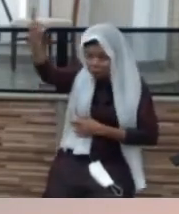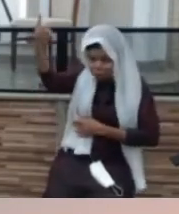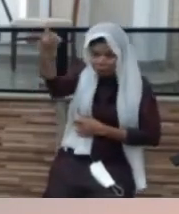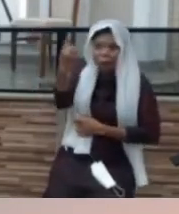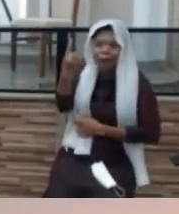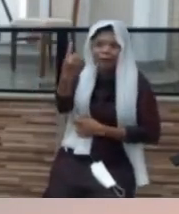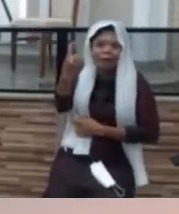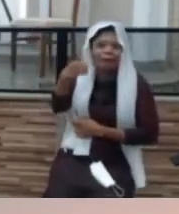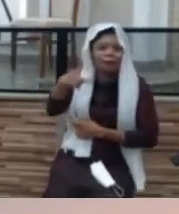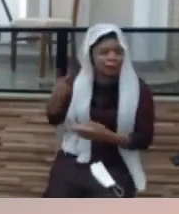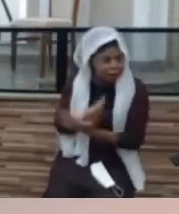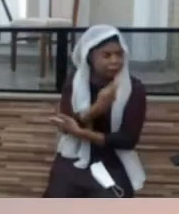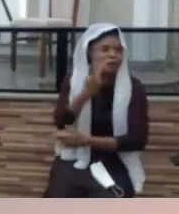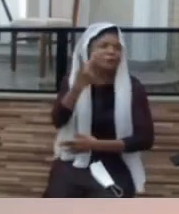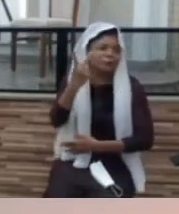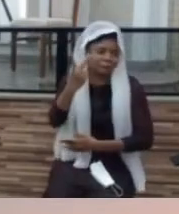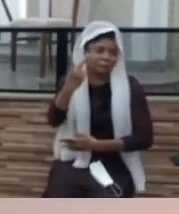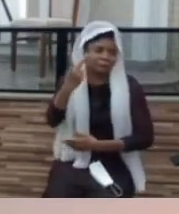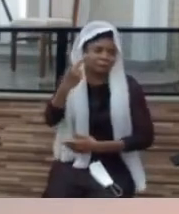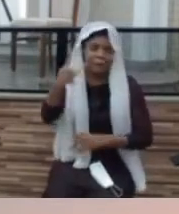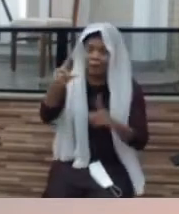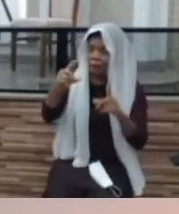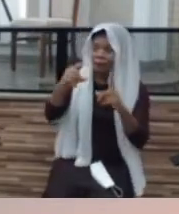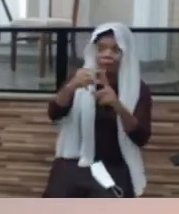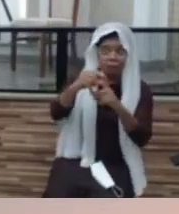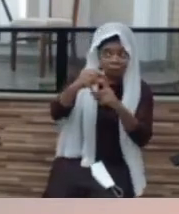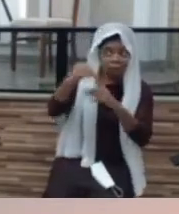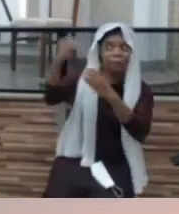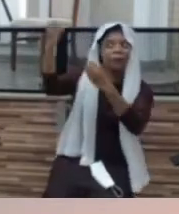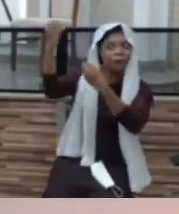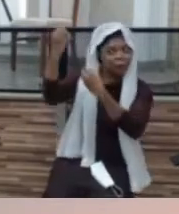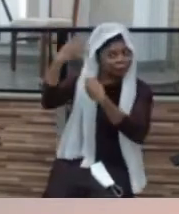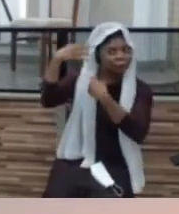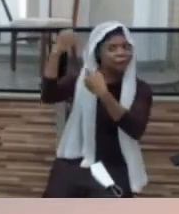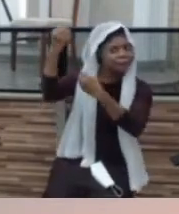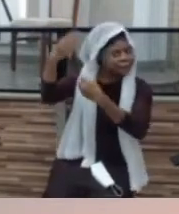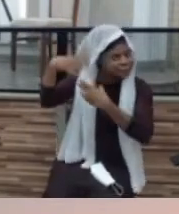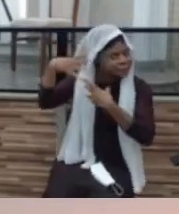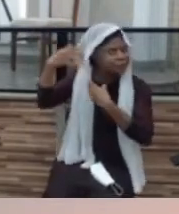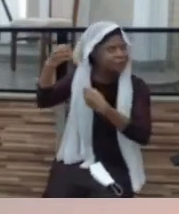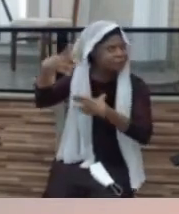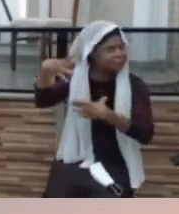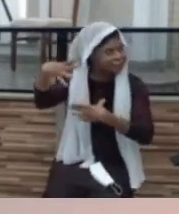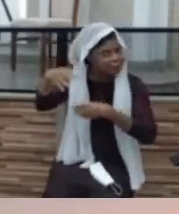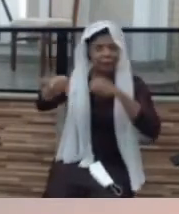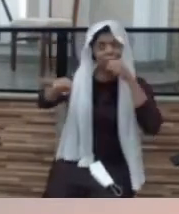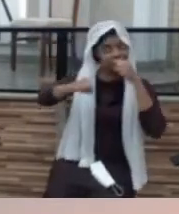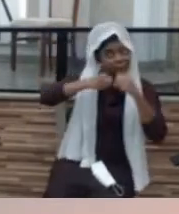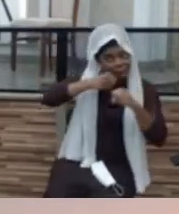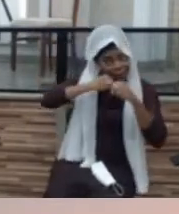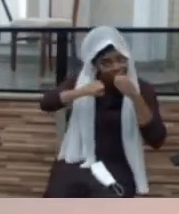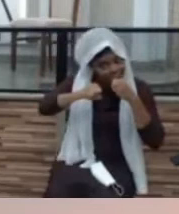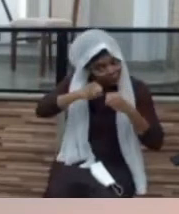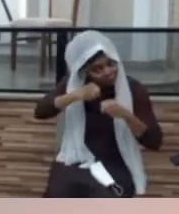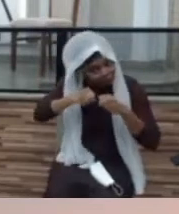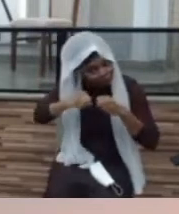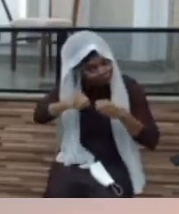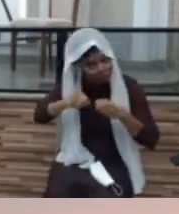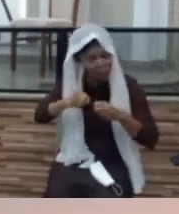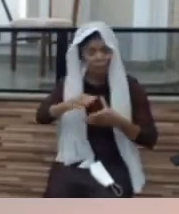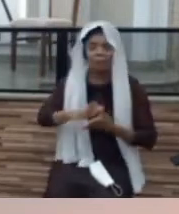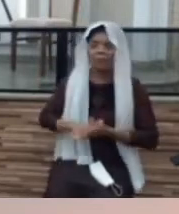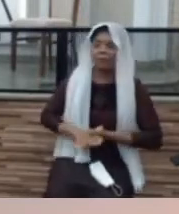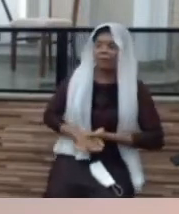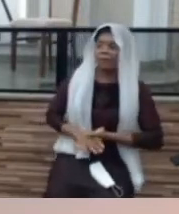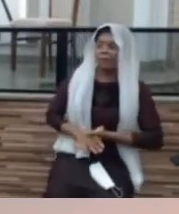Várias partes da palavra nos ensina a ter esperança. Salmos. Tem salmo, irmãos, que